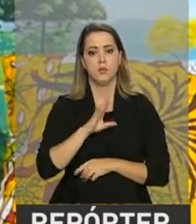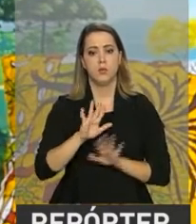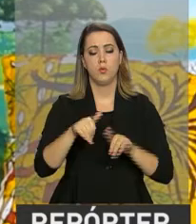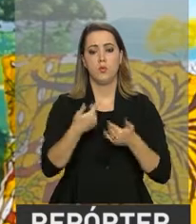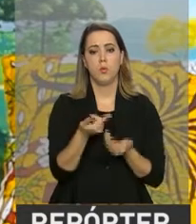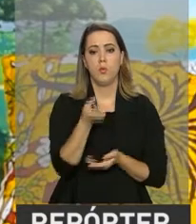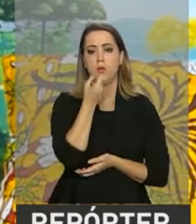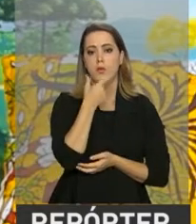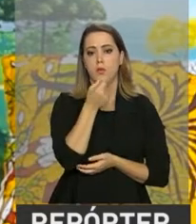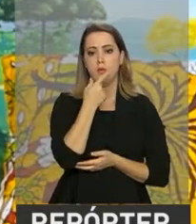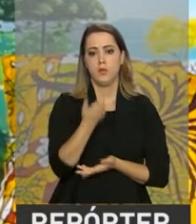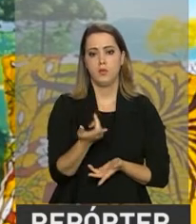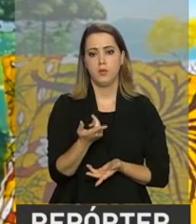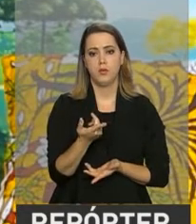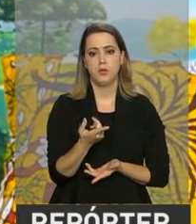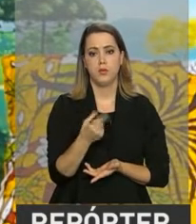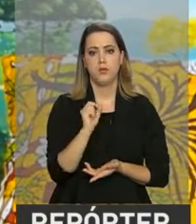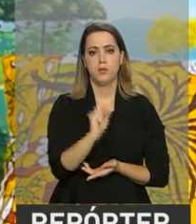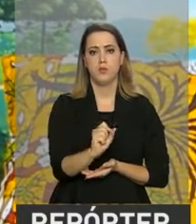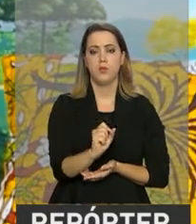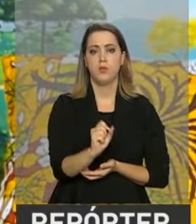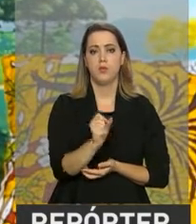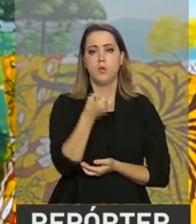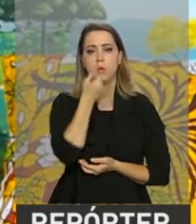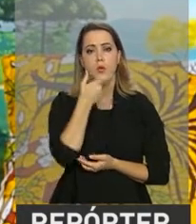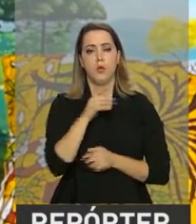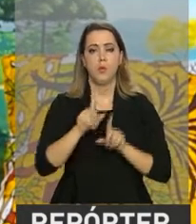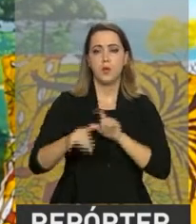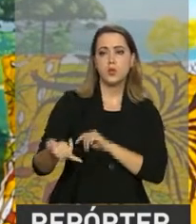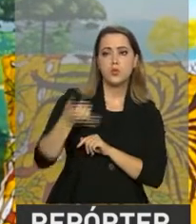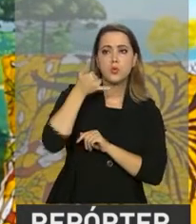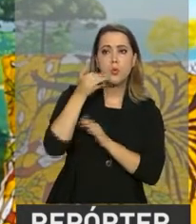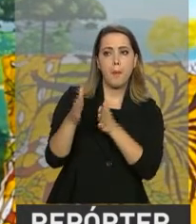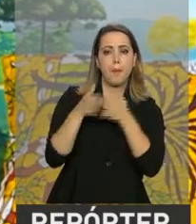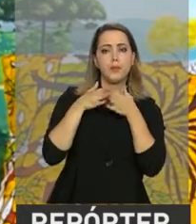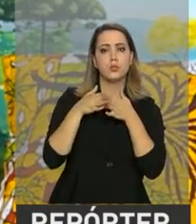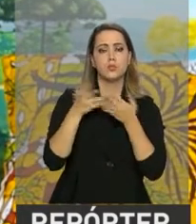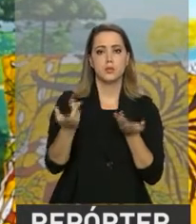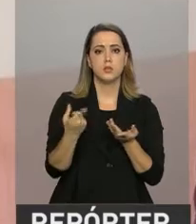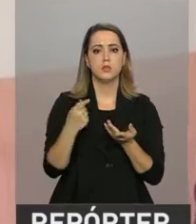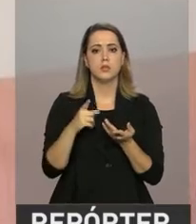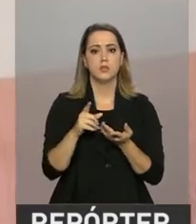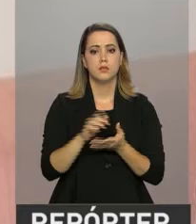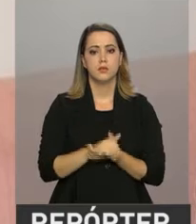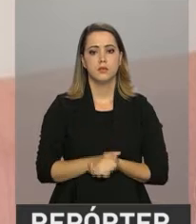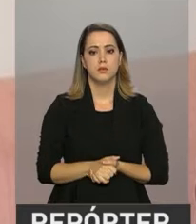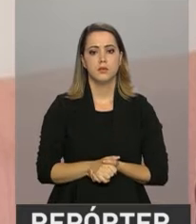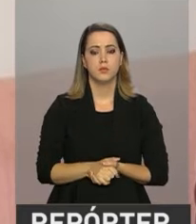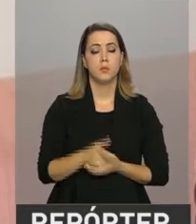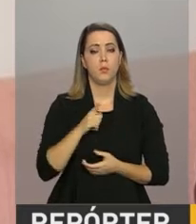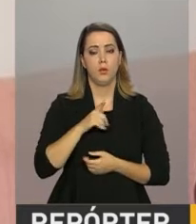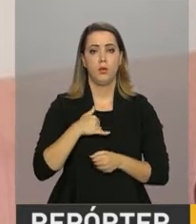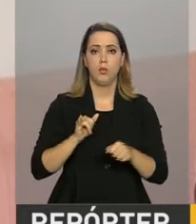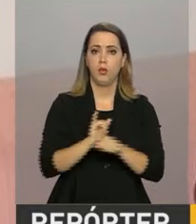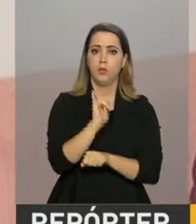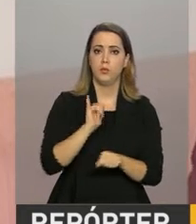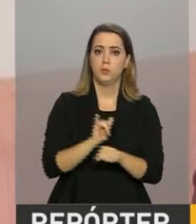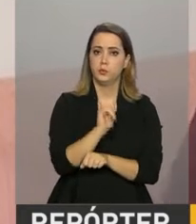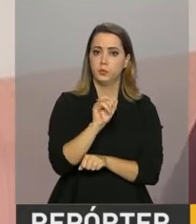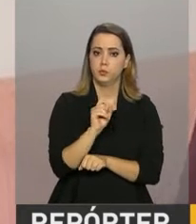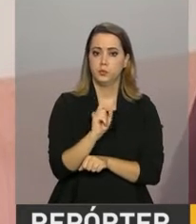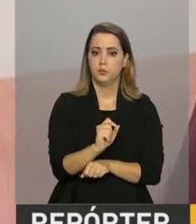que se algum dia ser ficar sem você passa a não ter falado rico empréstimos de médio e longo o canal no youtube ele